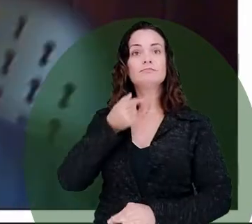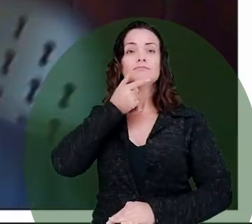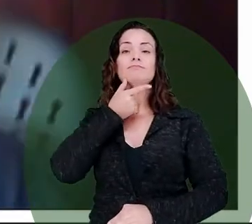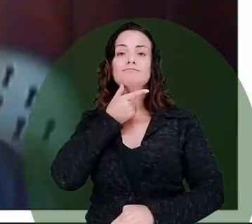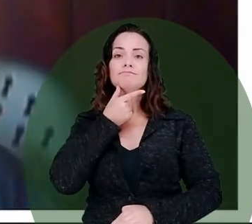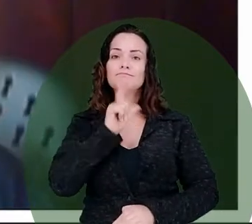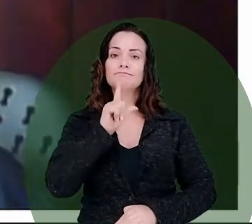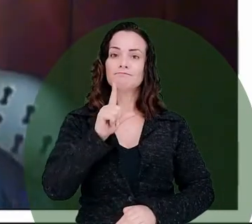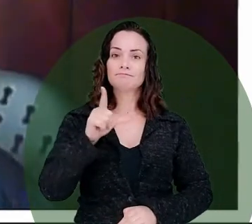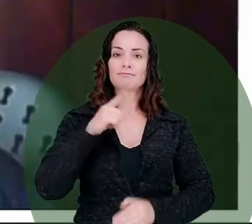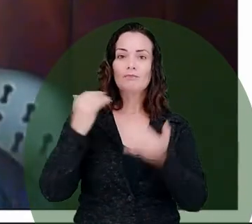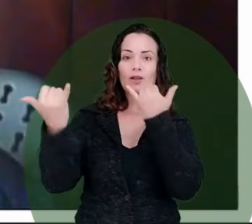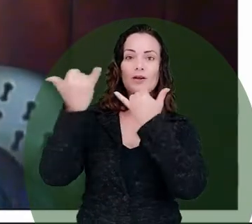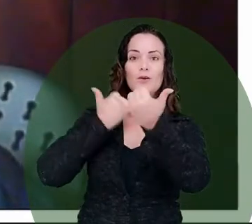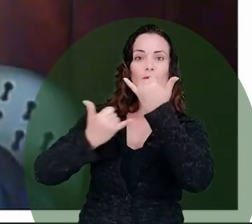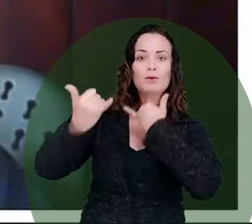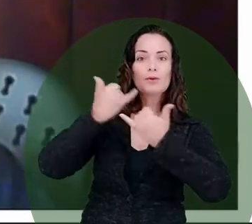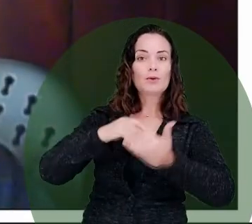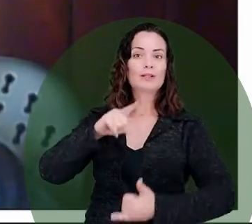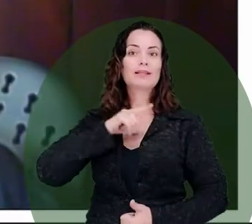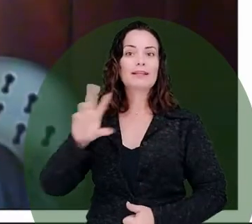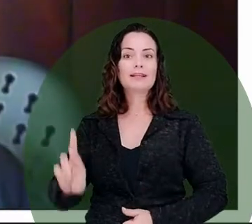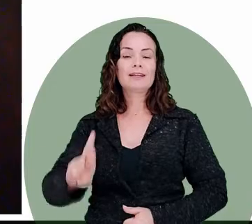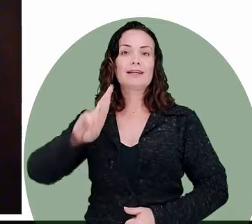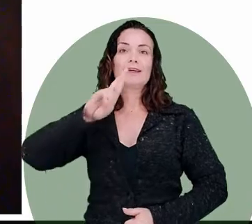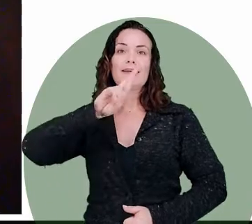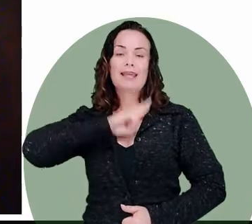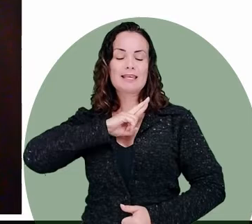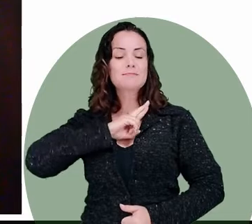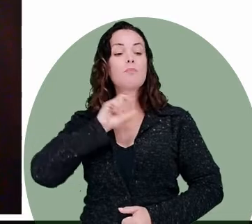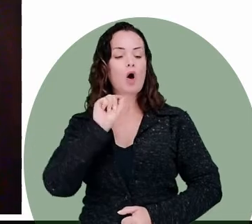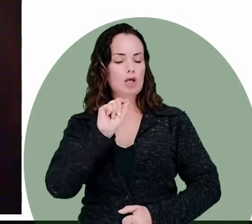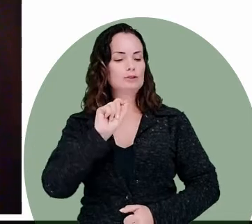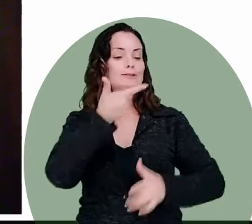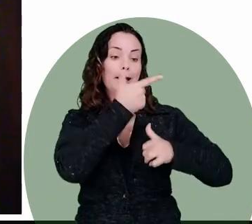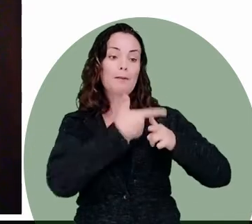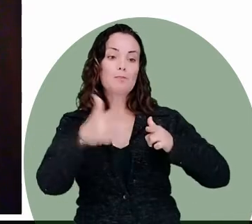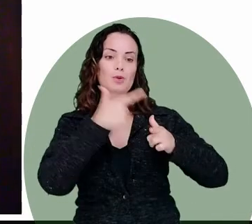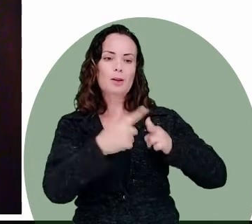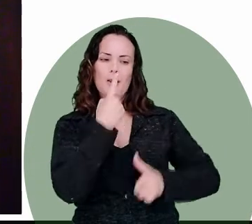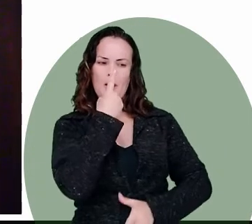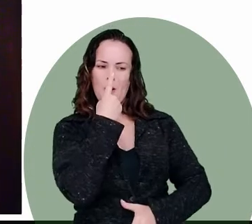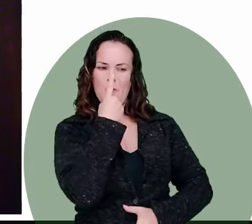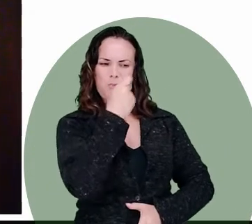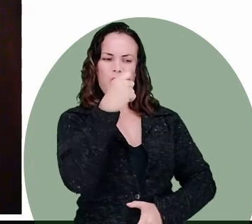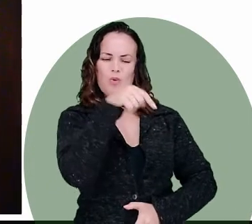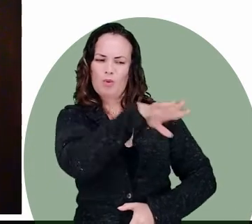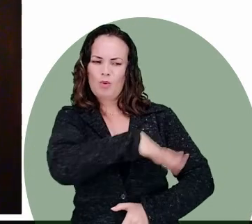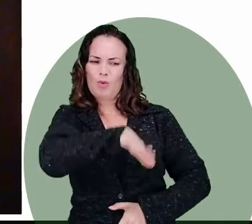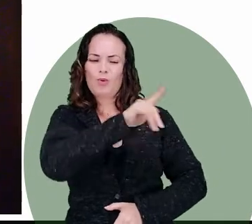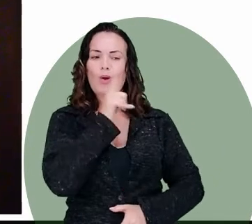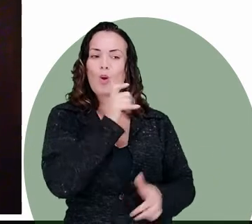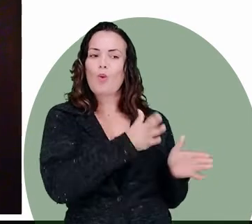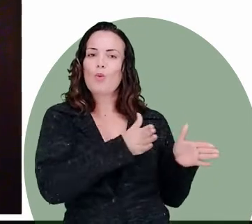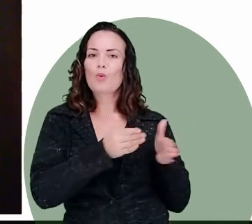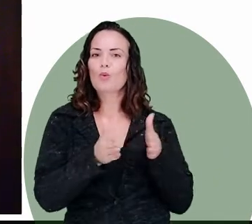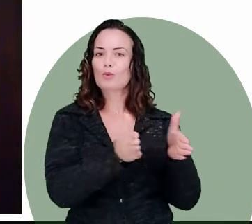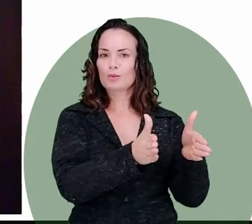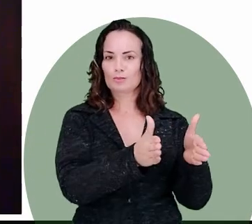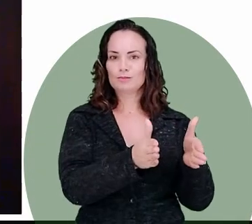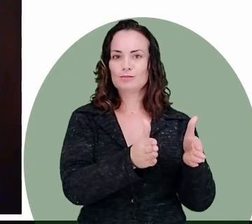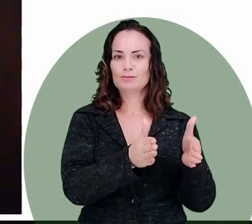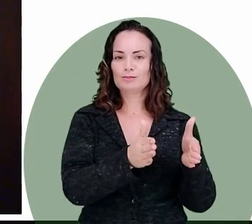conseguir levantar esses dados e ter uma resposta ao problema de a poluição